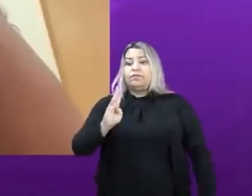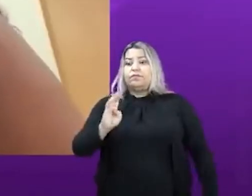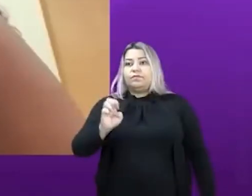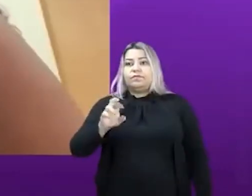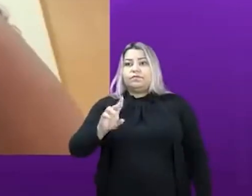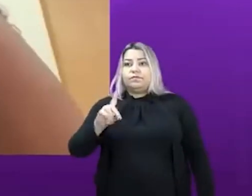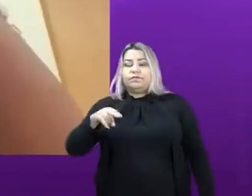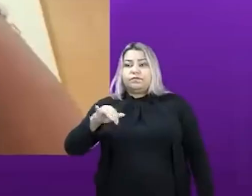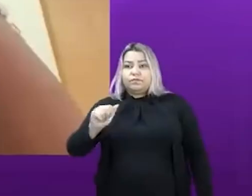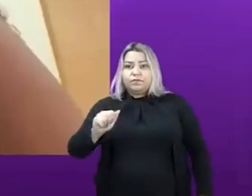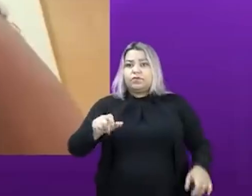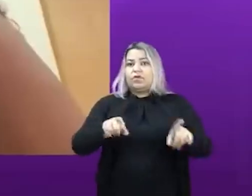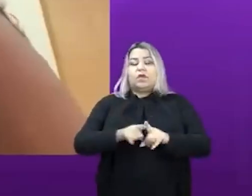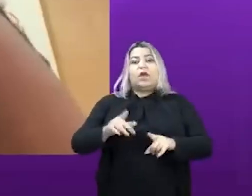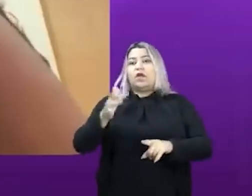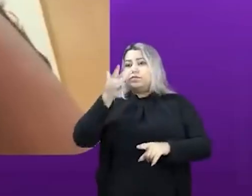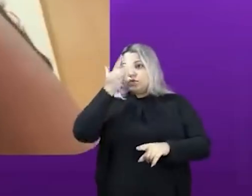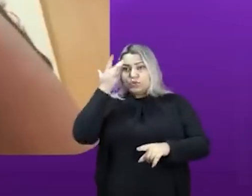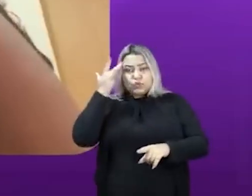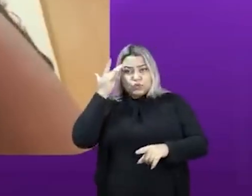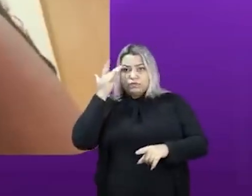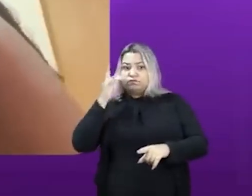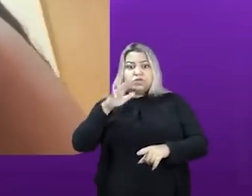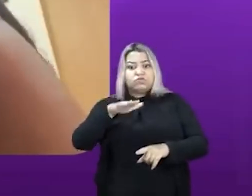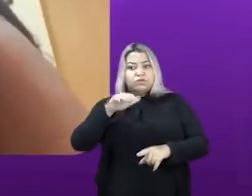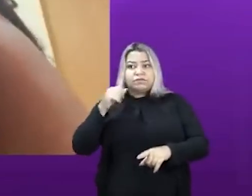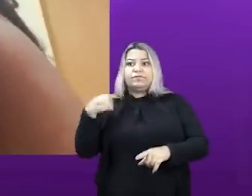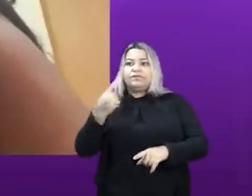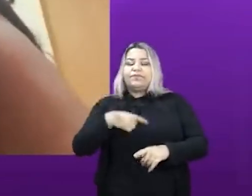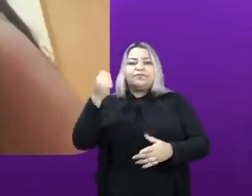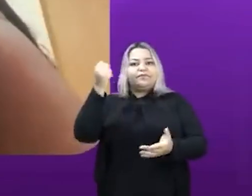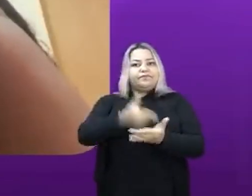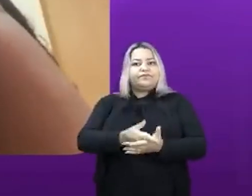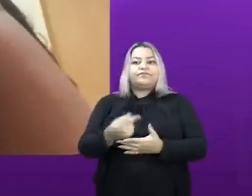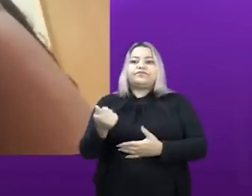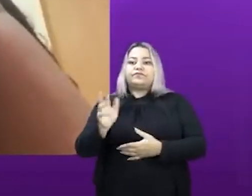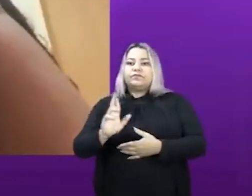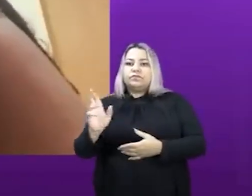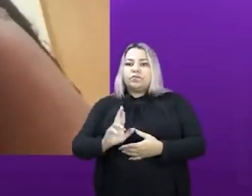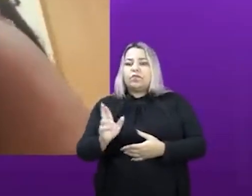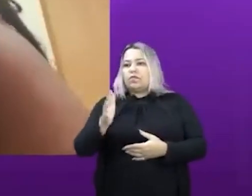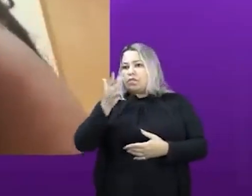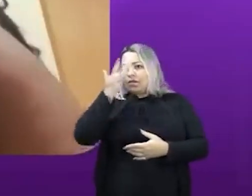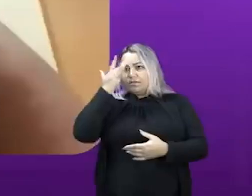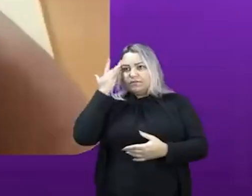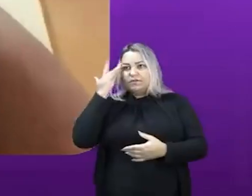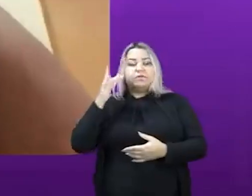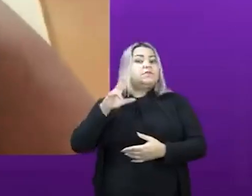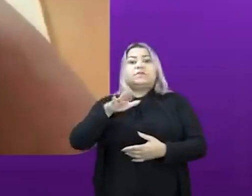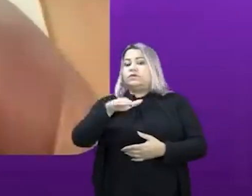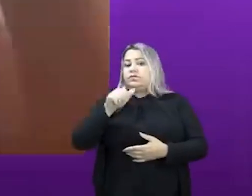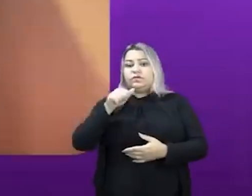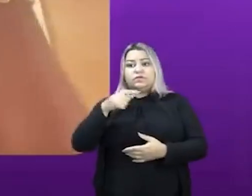galera não chama a gente, da cultura hip hop mesmo, né? Eles ganham dinheiro com a galera grande, só que não chamam a